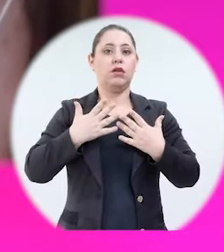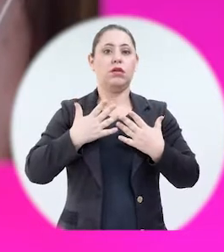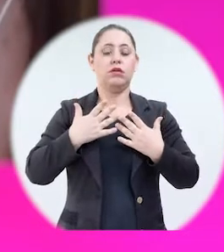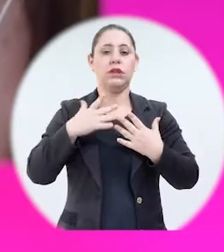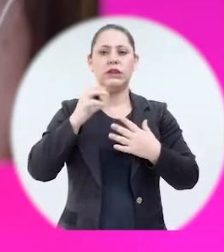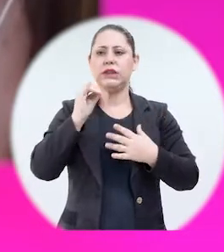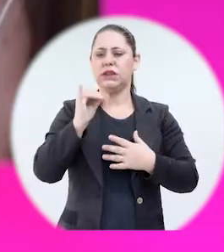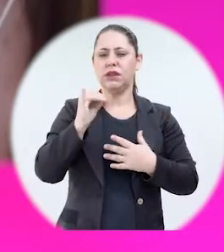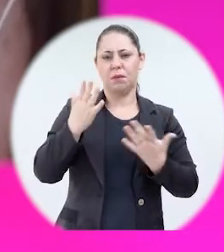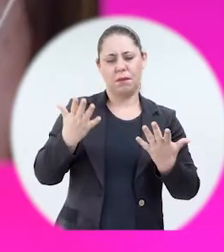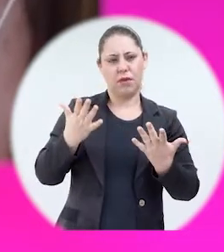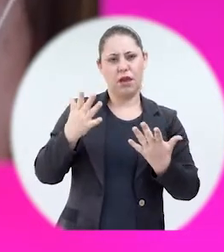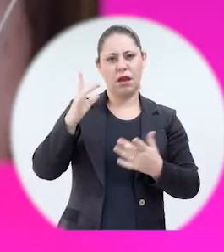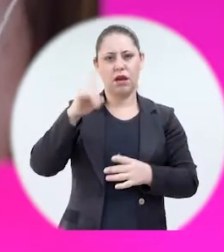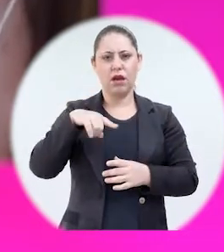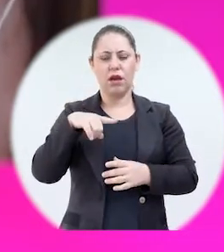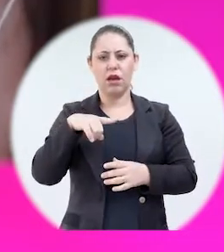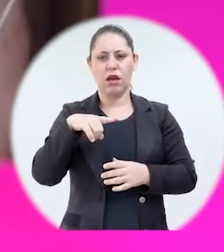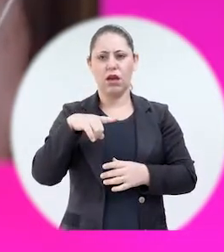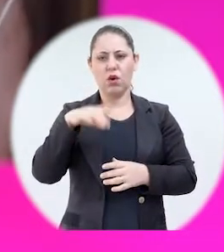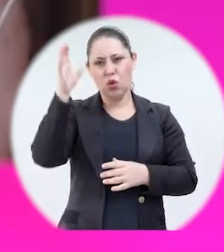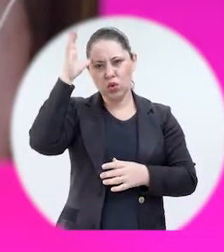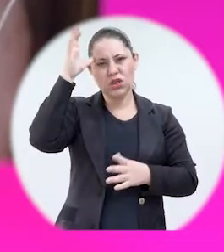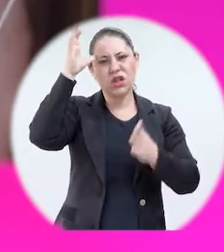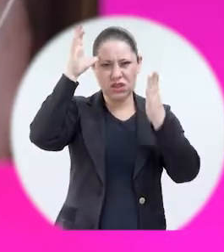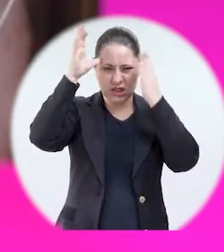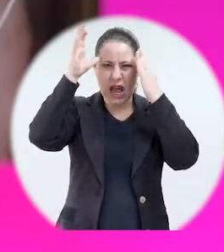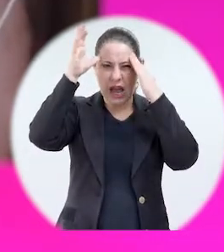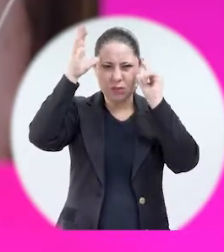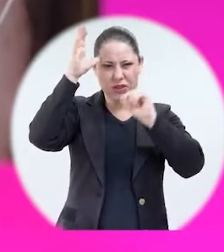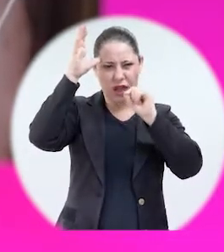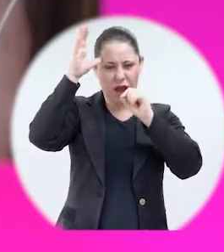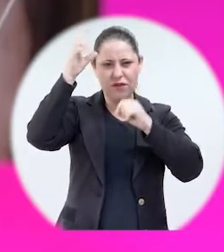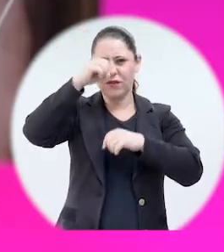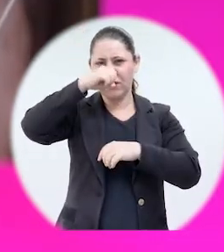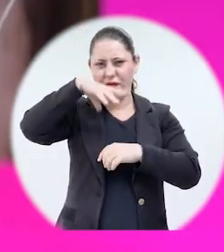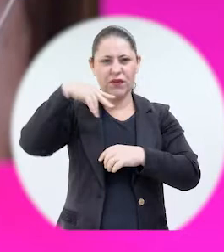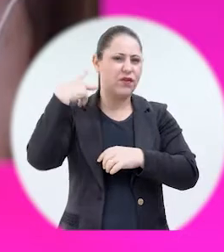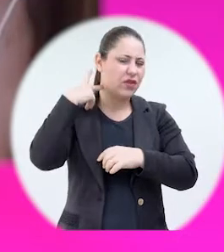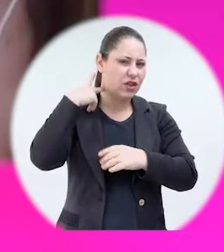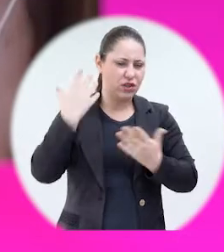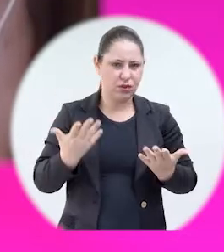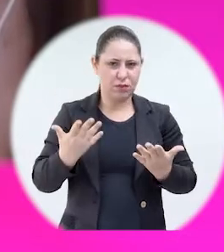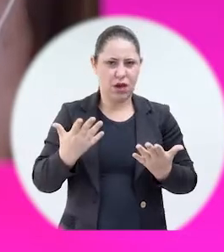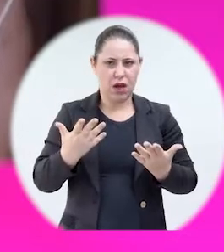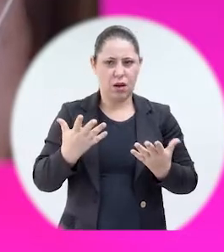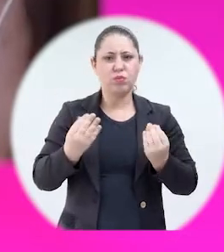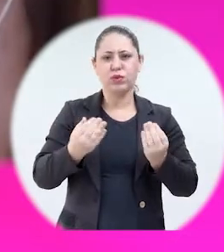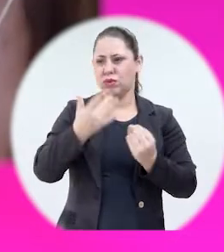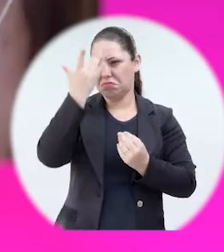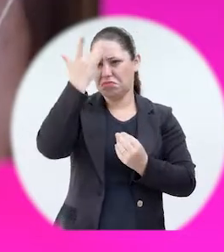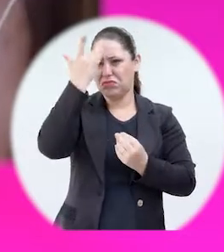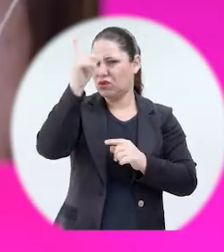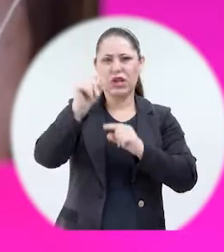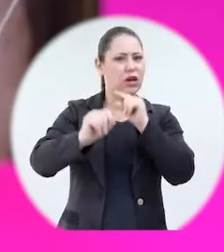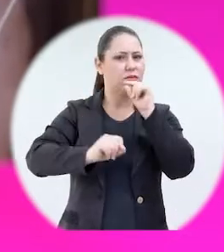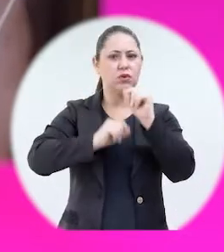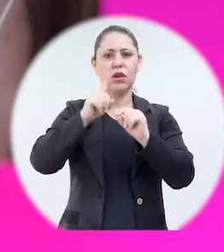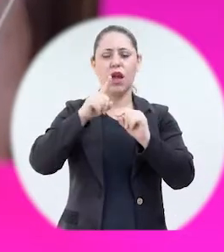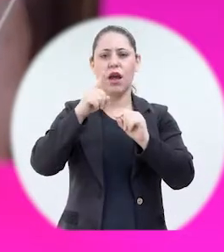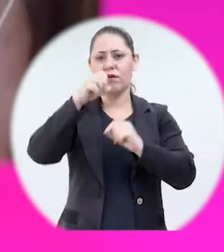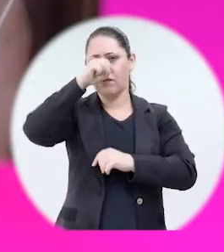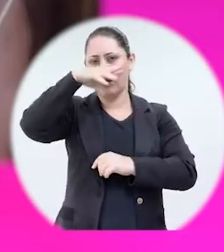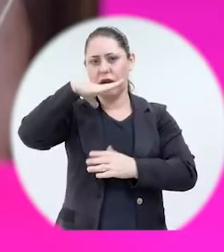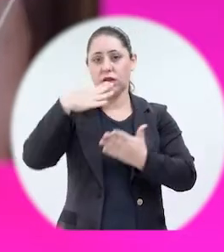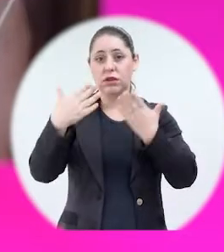se elas, de certa forma, são conscientes de que elas são vítimas. Muitas, eu acredito que nem saibam o que é